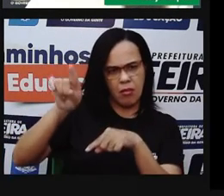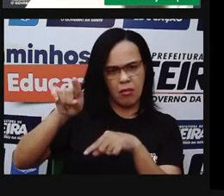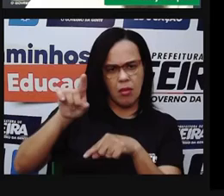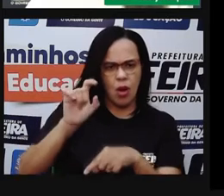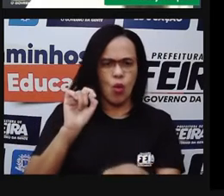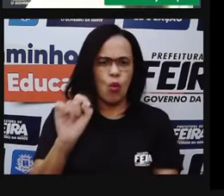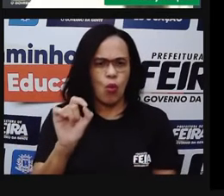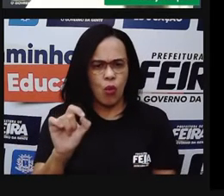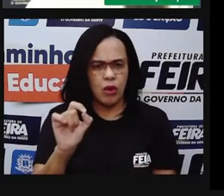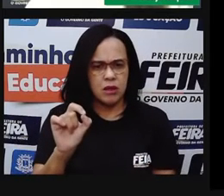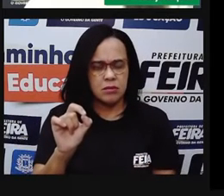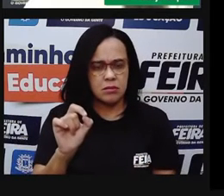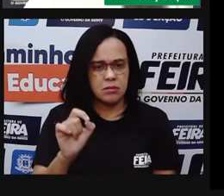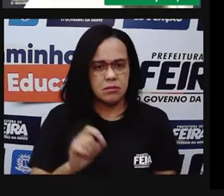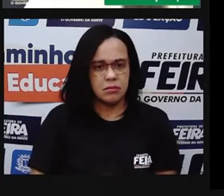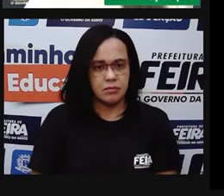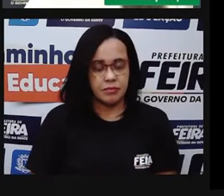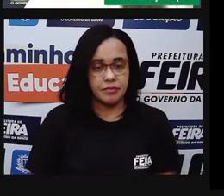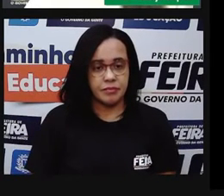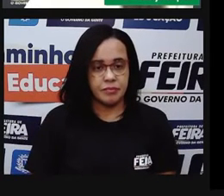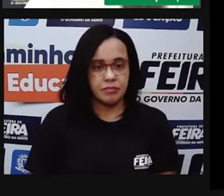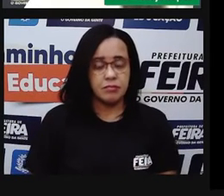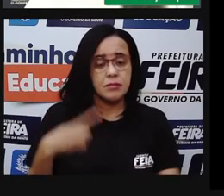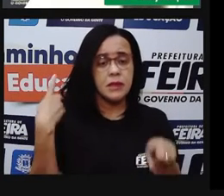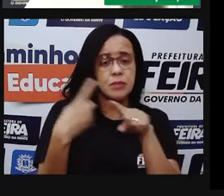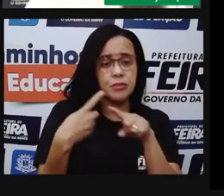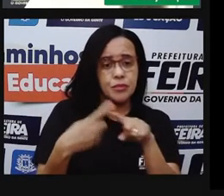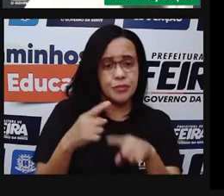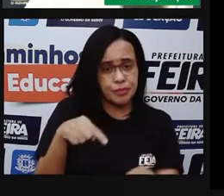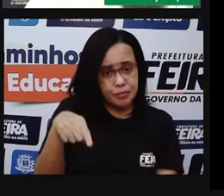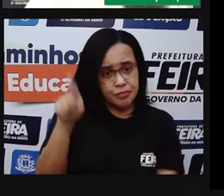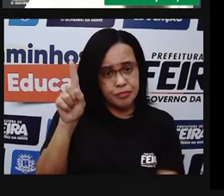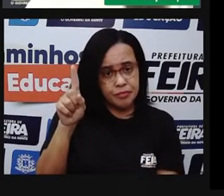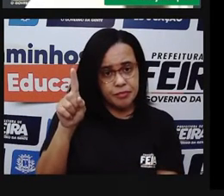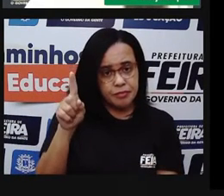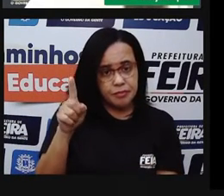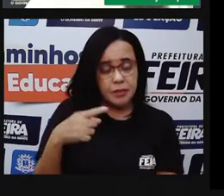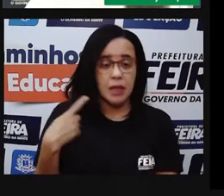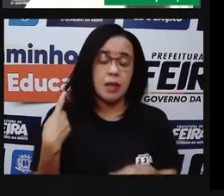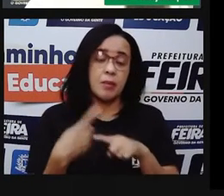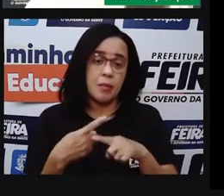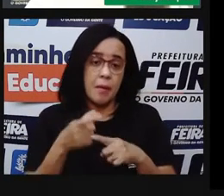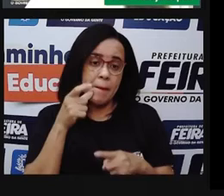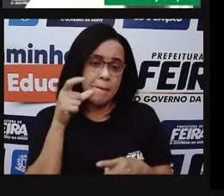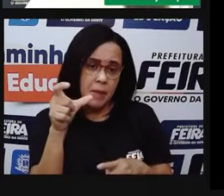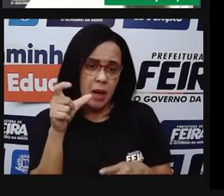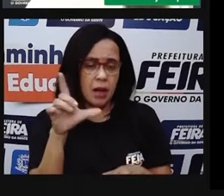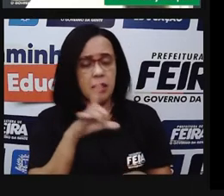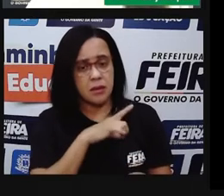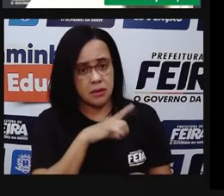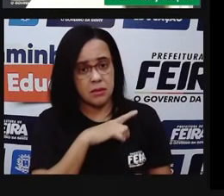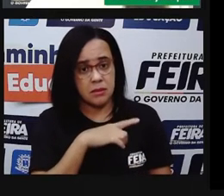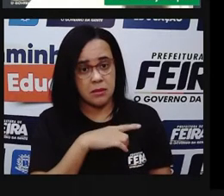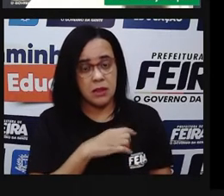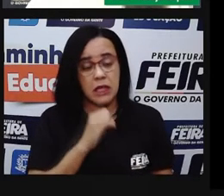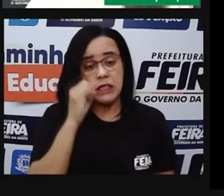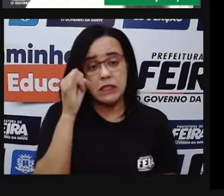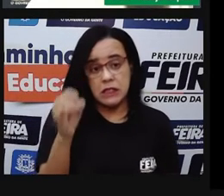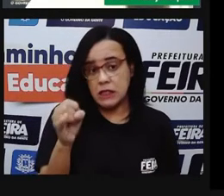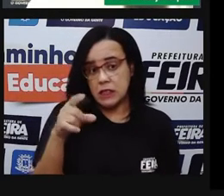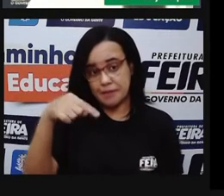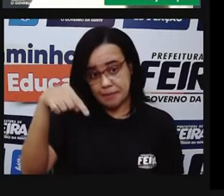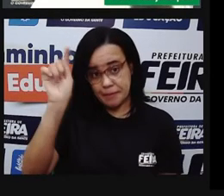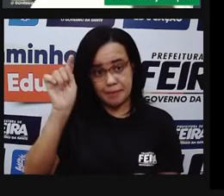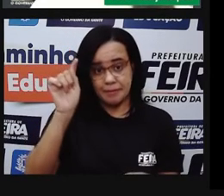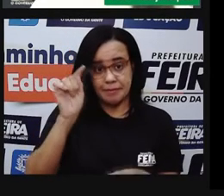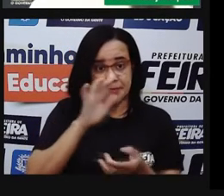traço em cima do O, gente? Por que eu coloquei esse acento? Por que nessa palavra tem um acento? Porque se eu não tiver esse